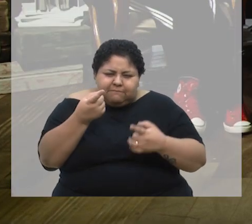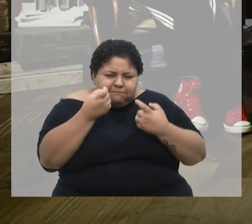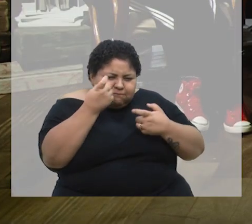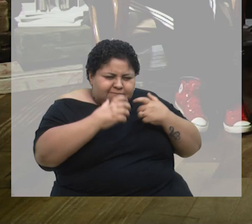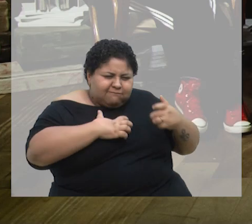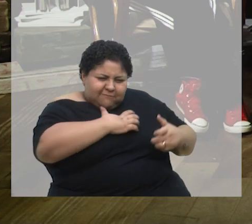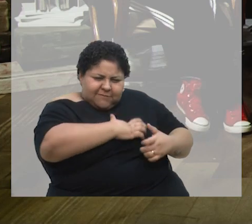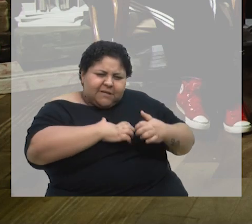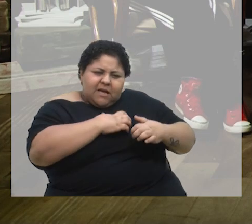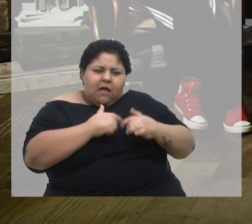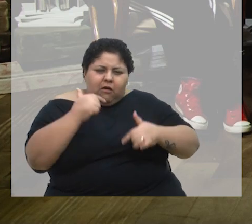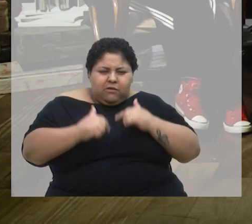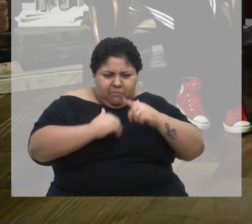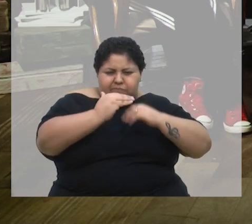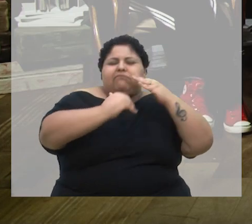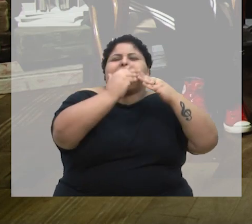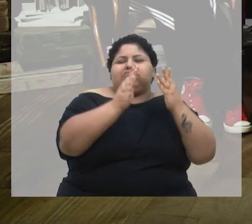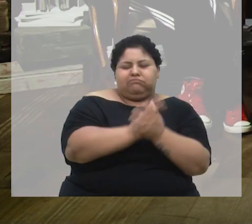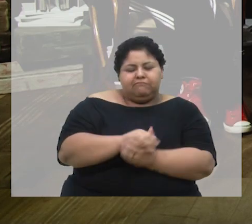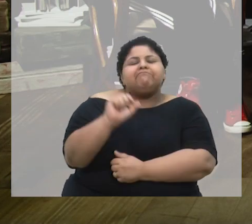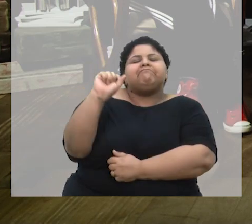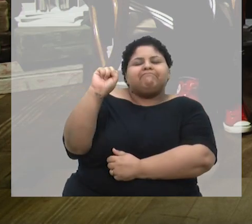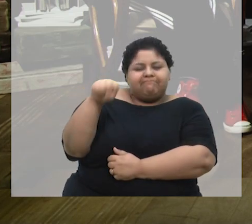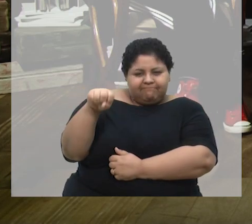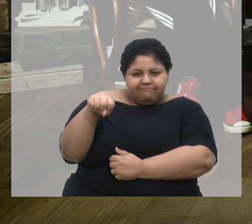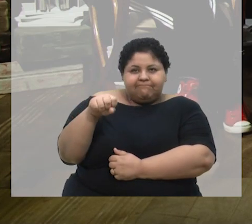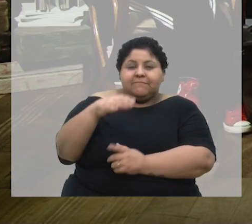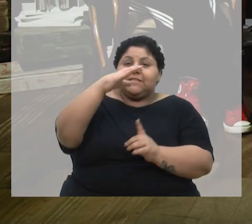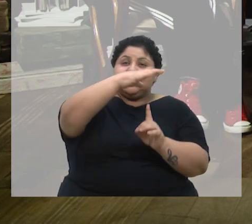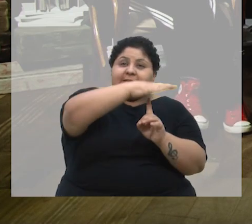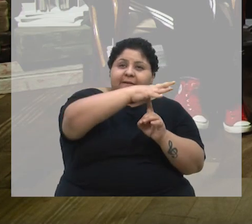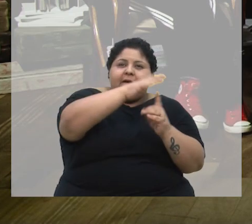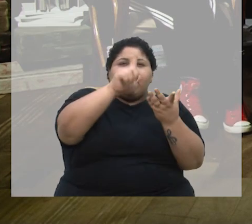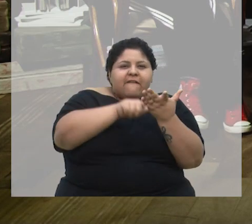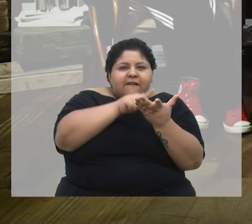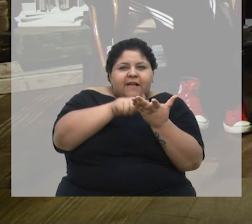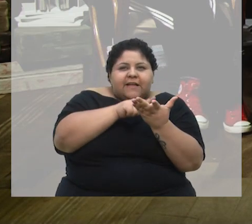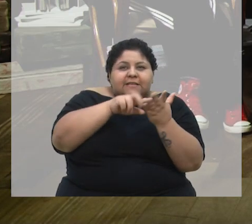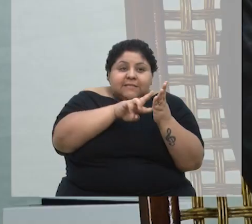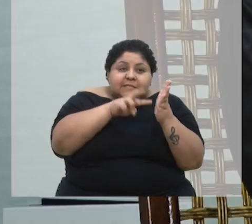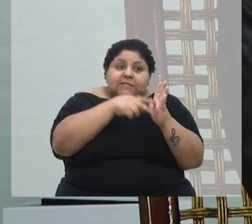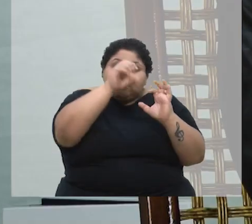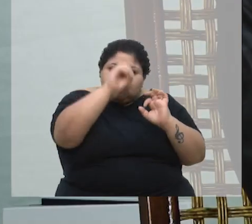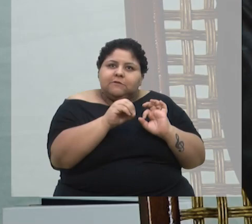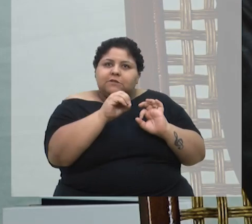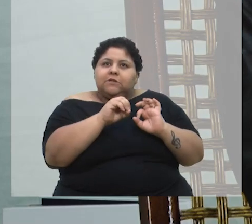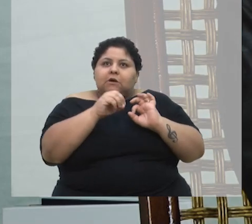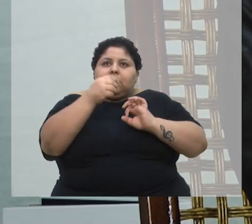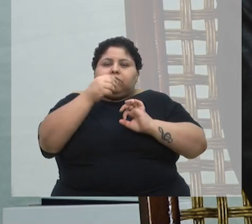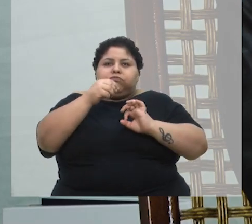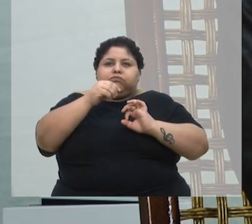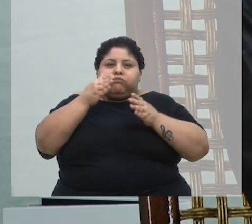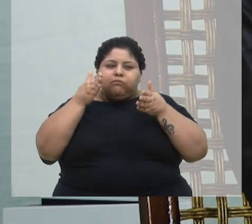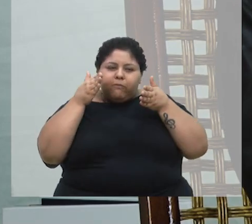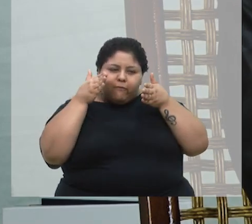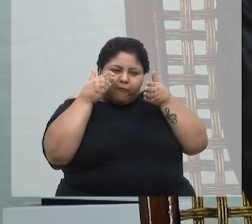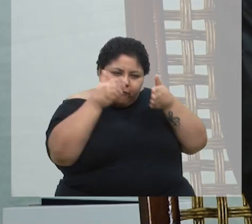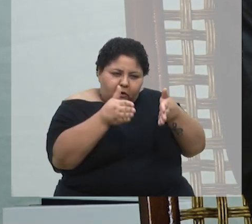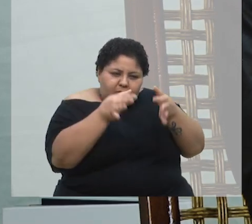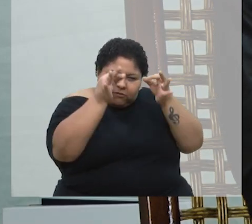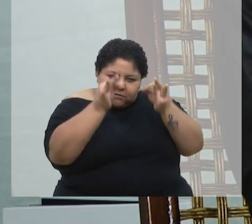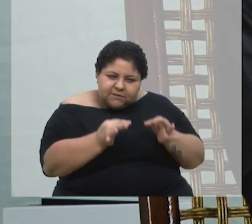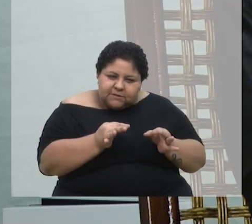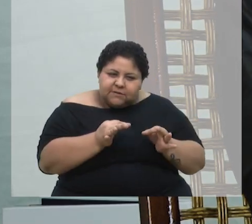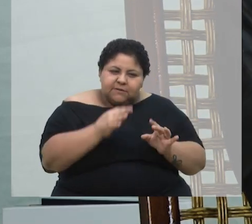né, no trabalho que eles desenvolvem. Totalmente, sabe? E a Feira do Livro é isso. É o engajamento, né?